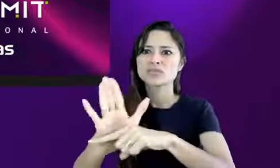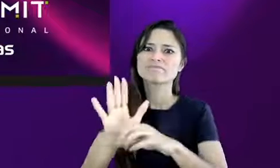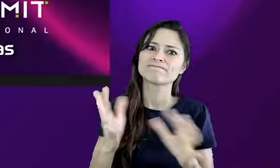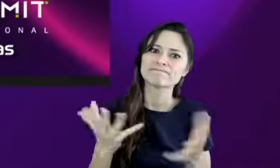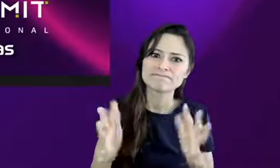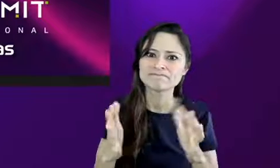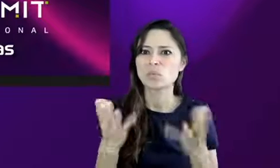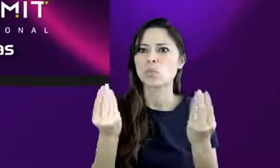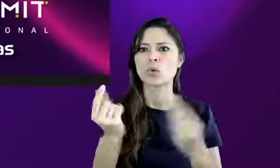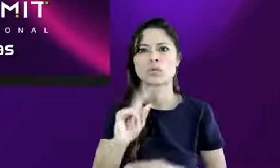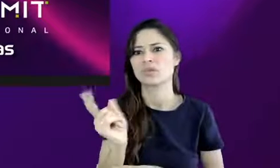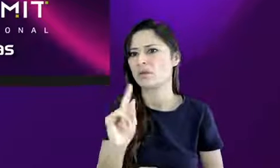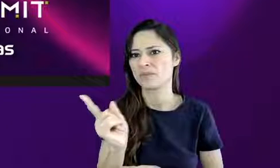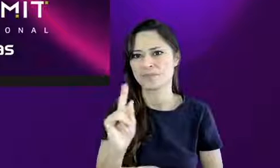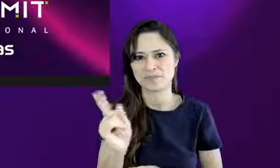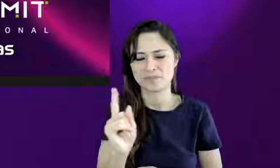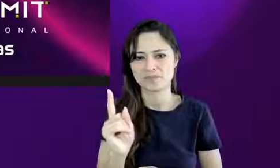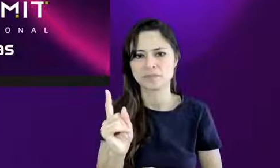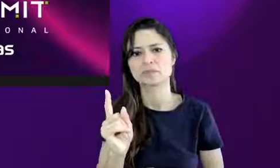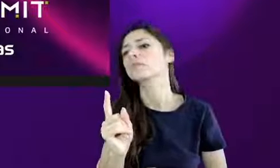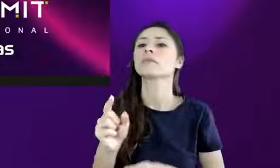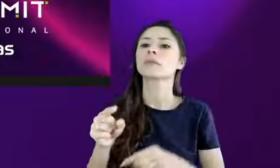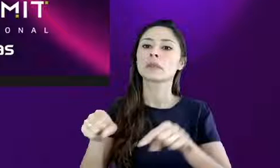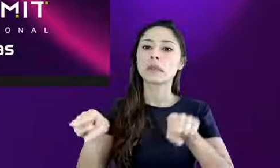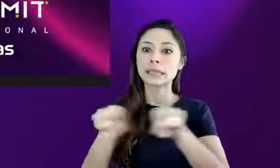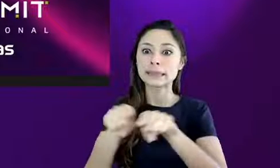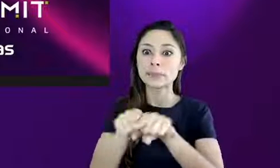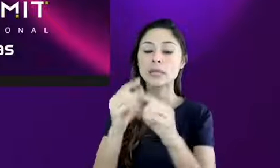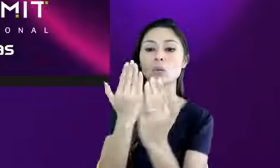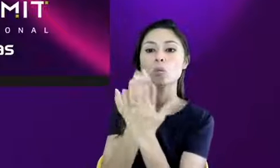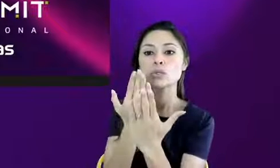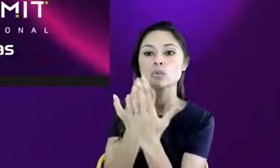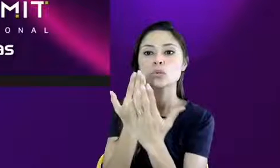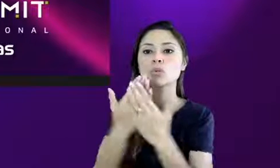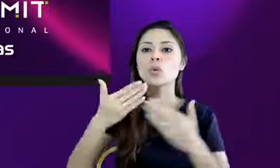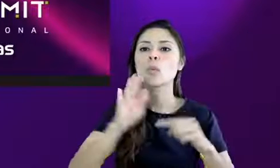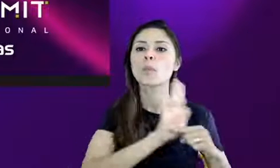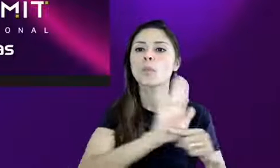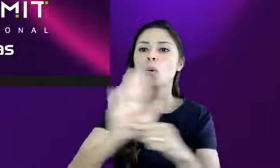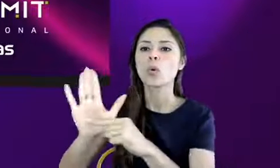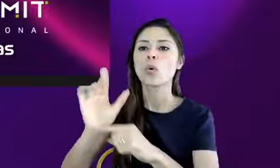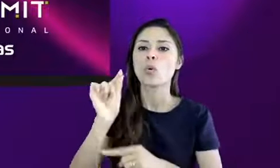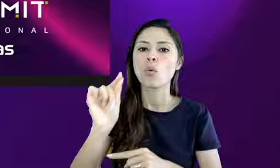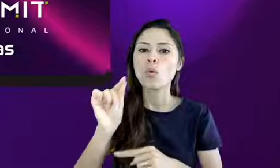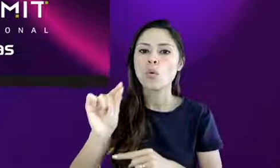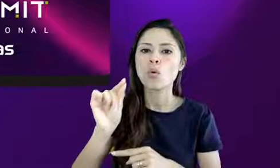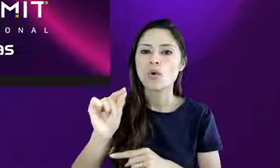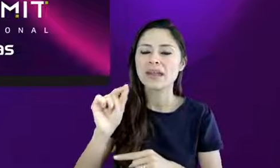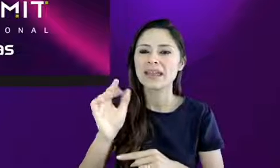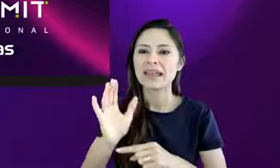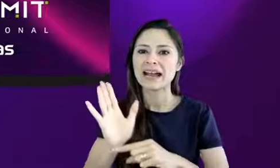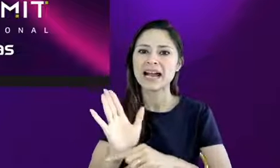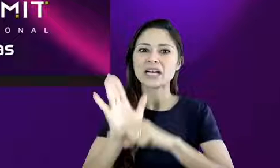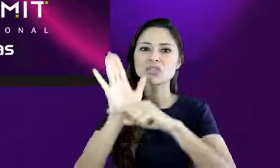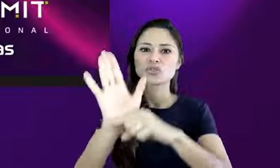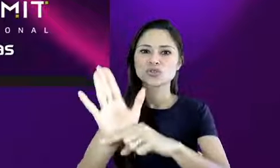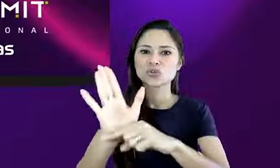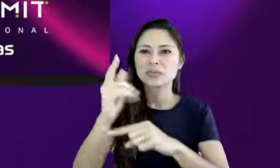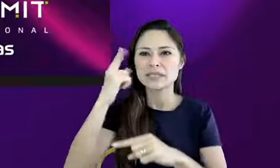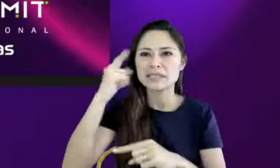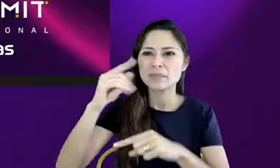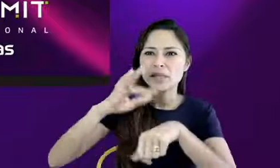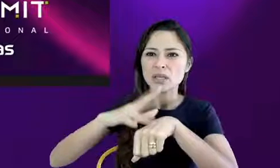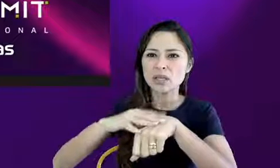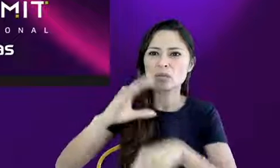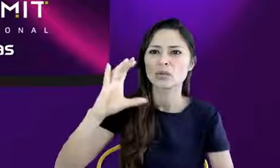periférica, não houve uma demonstração de resolução significativa das manifestações extraintestinais na doença de Crohn em relação a